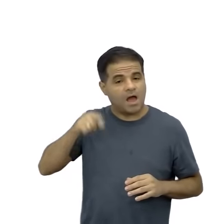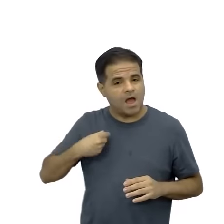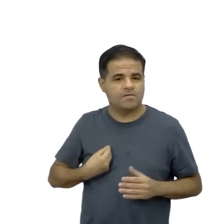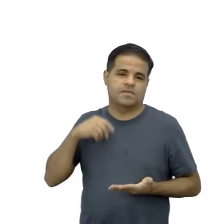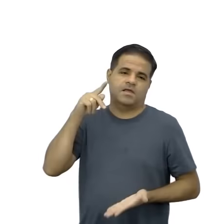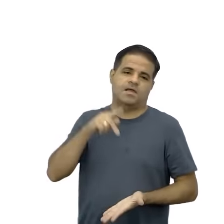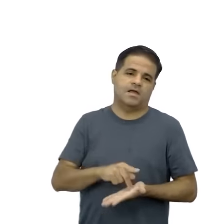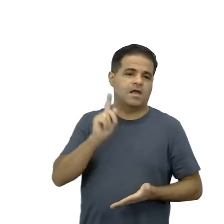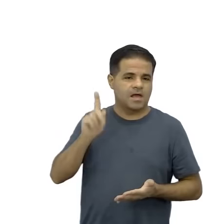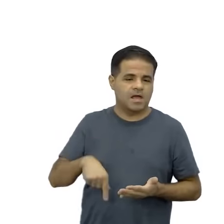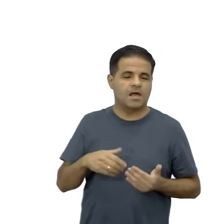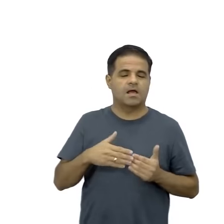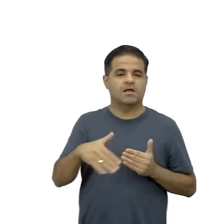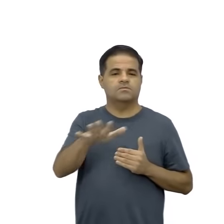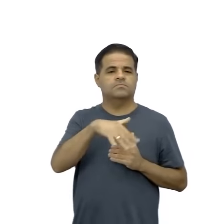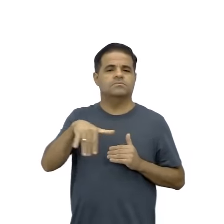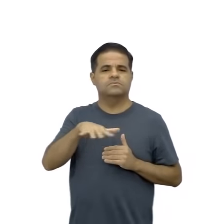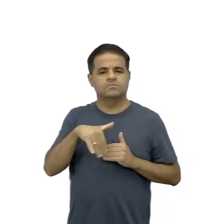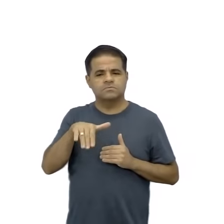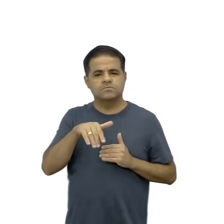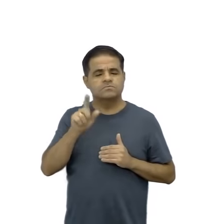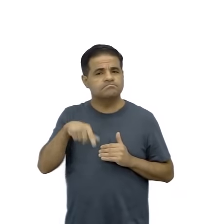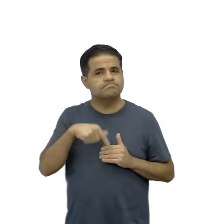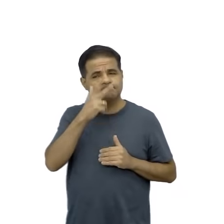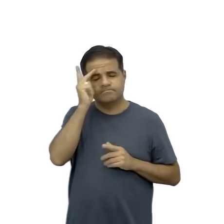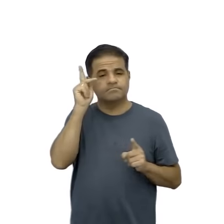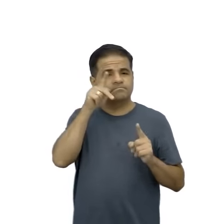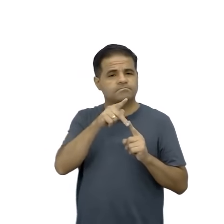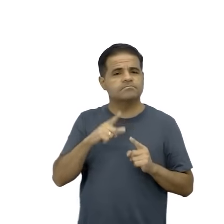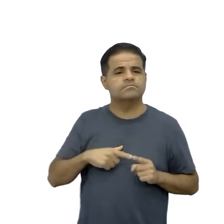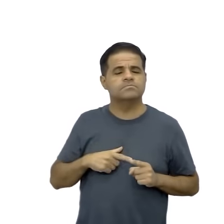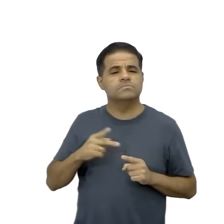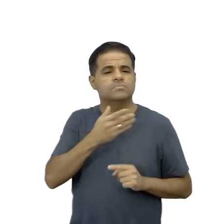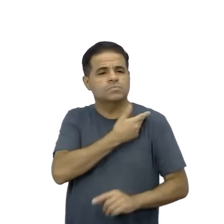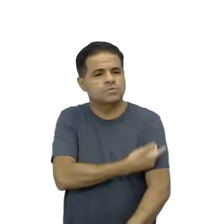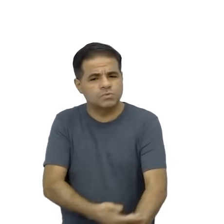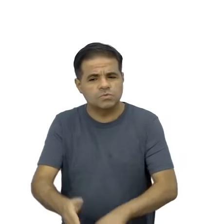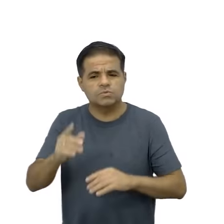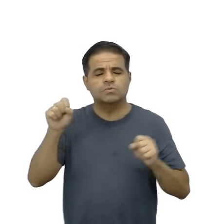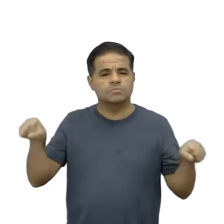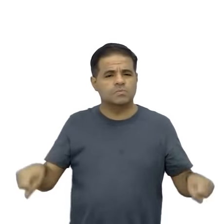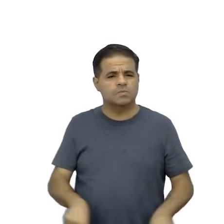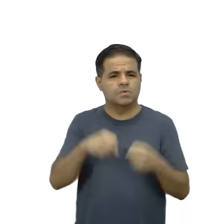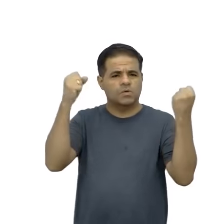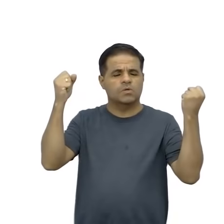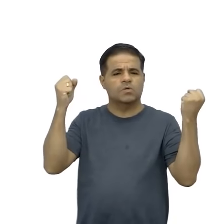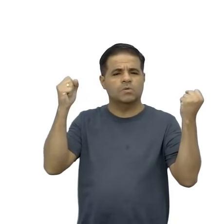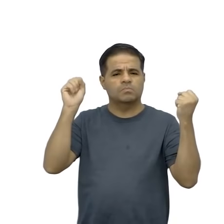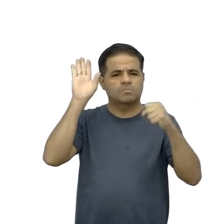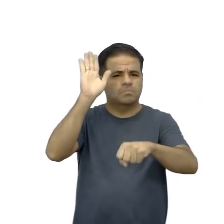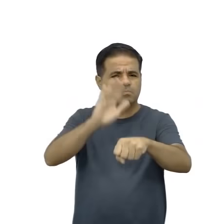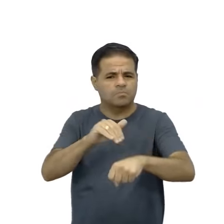real, desde a parte onde o personagem tem a sua rotina quebrada por um